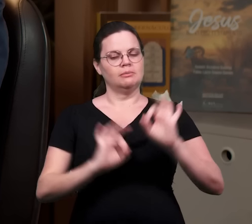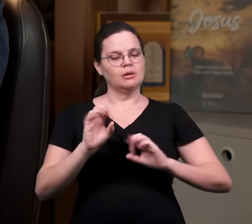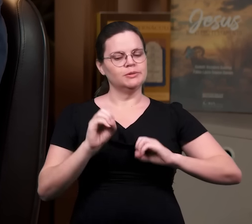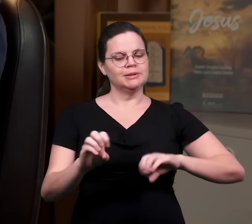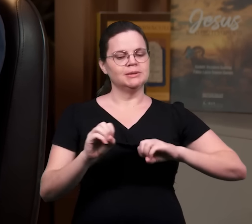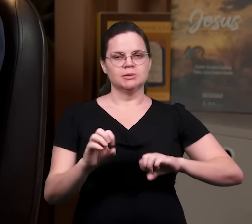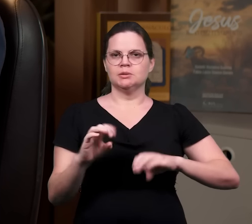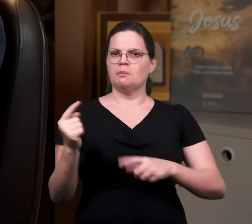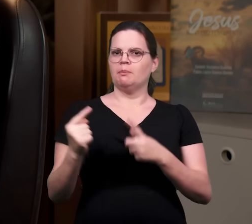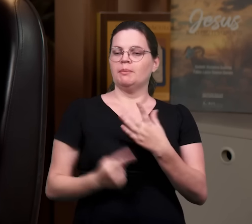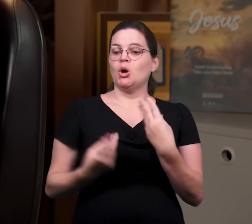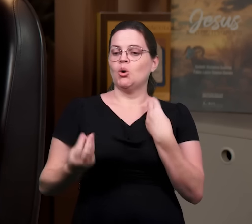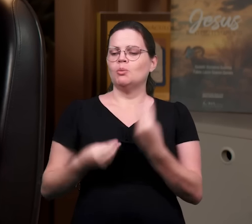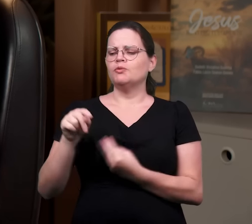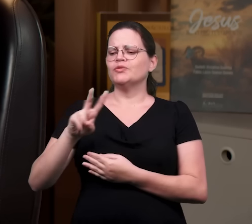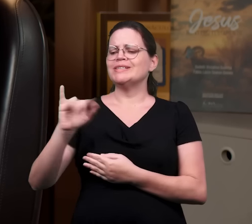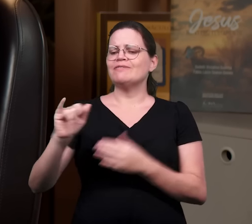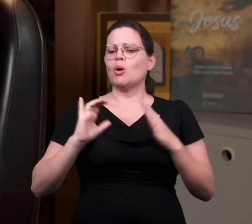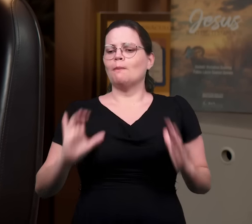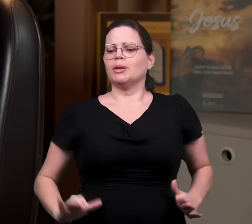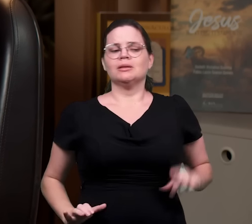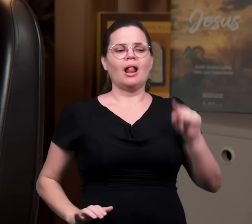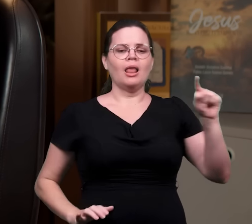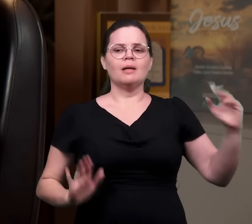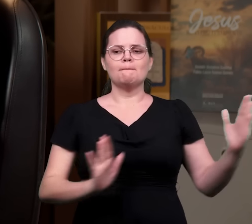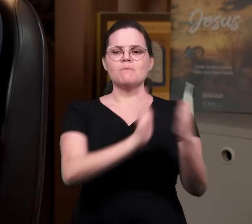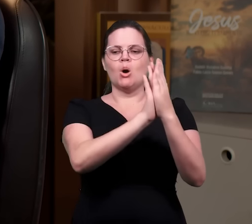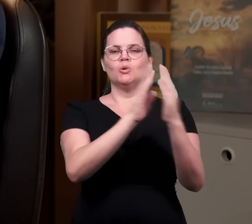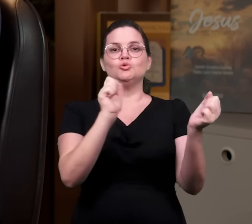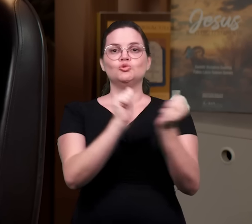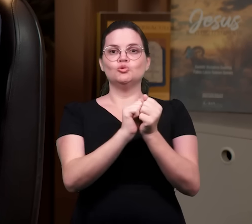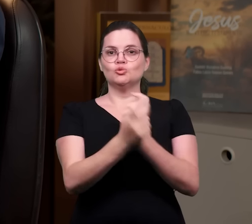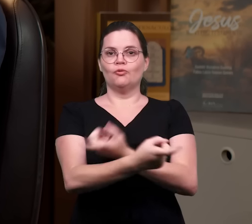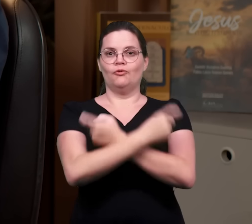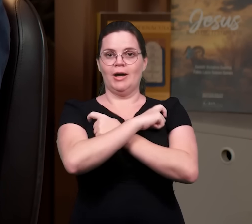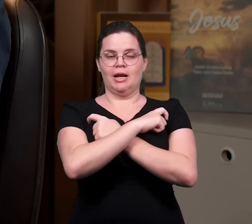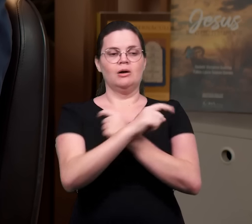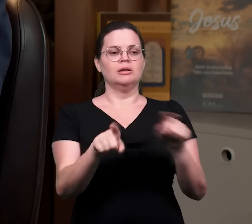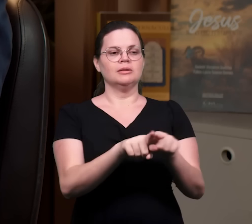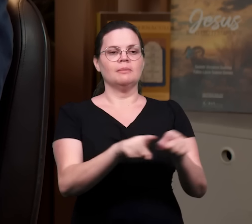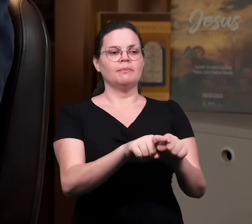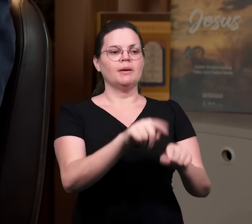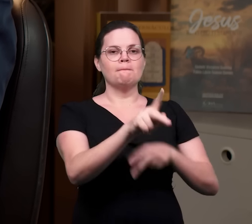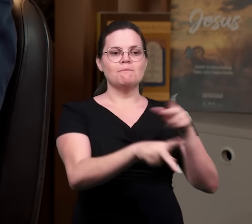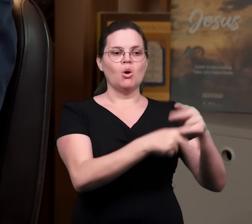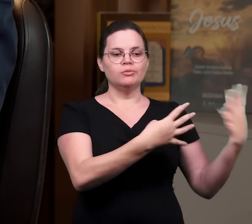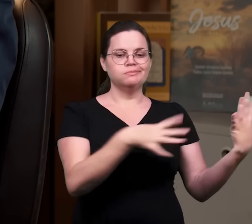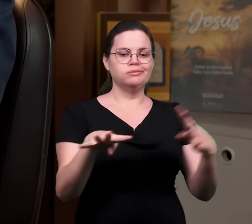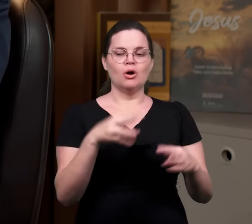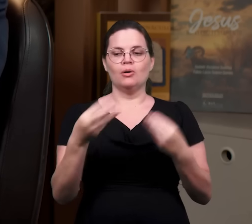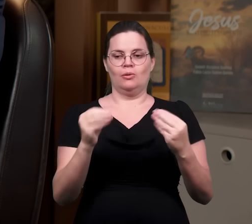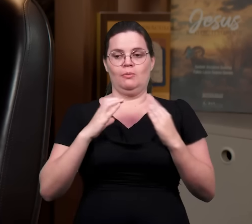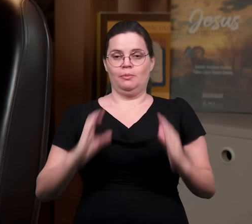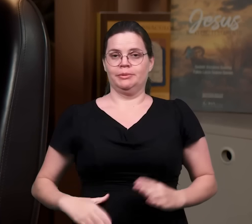ele de como ele teria que se pôr diante de Faraó e do povo. E agora o Senhor